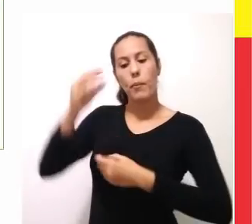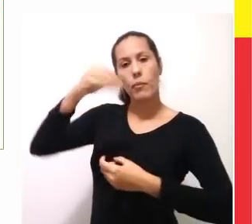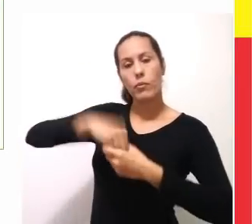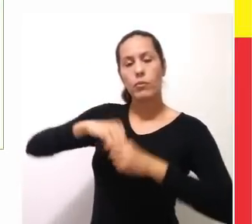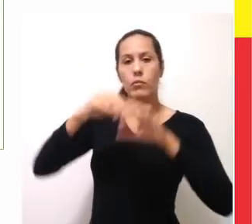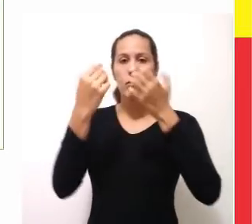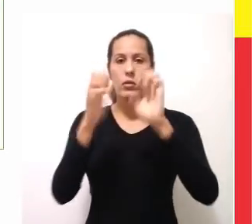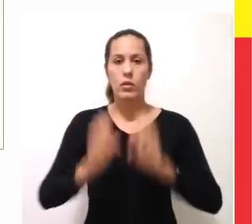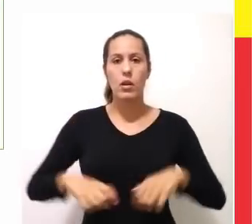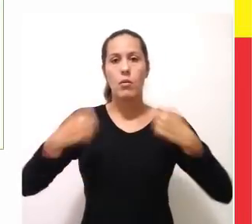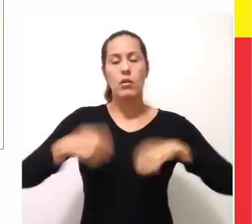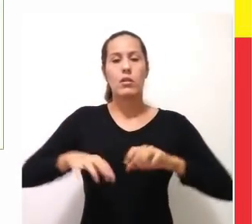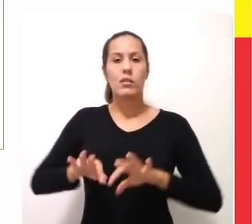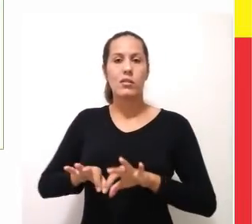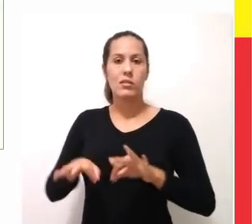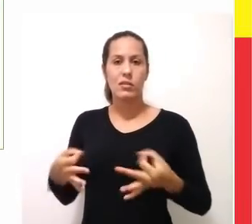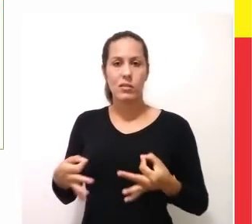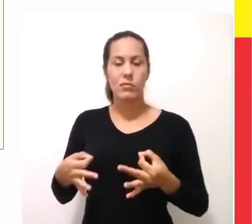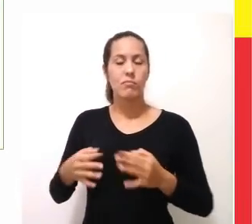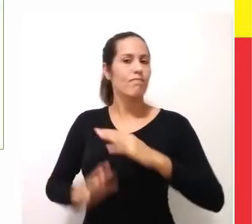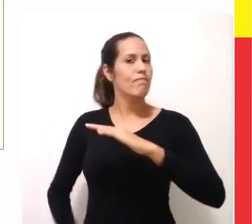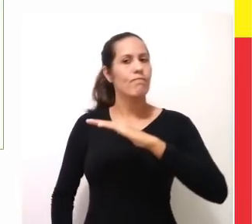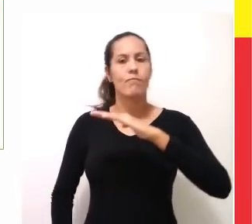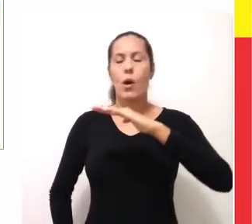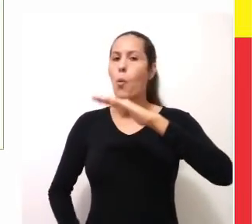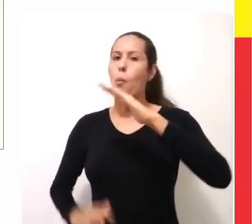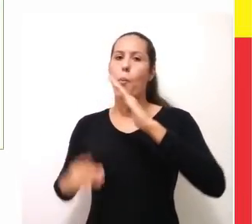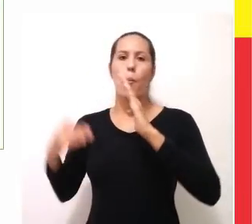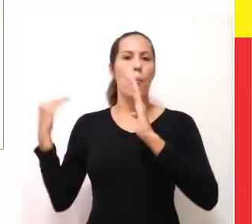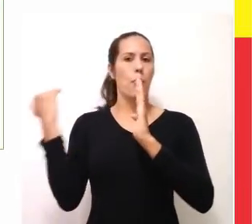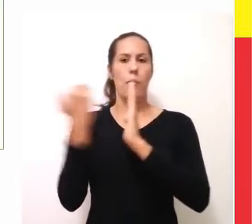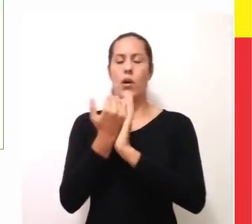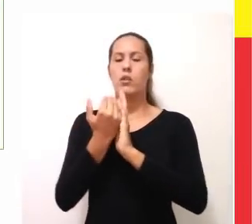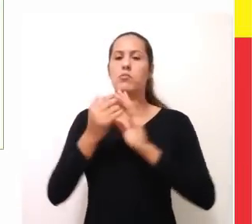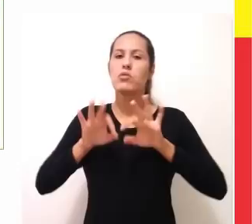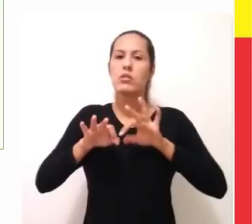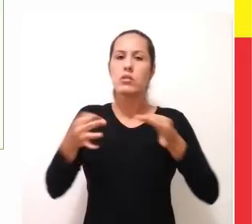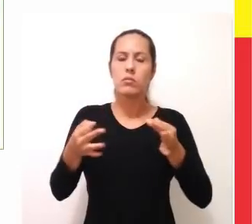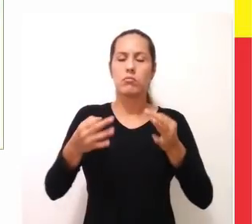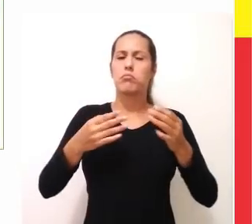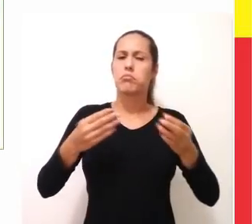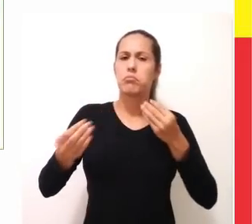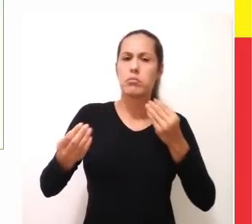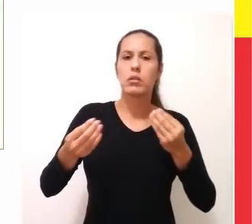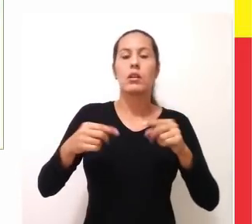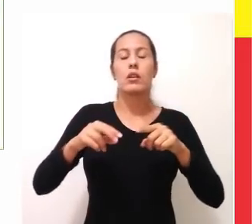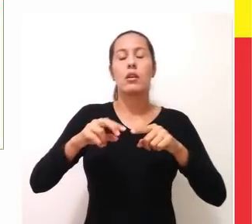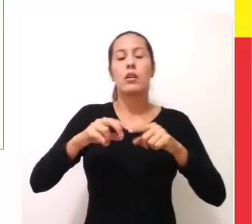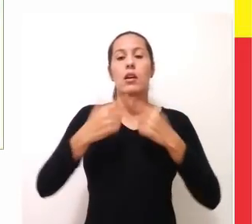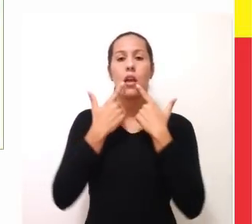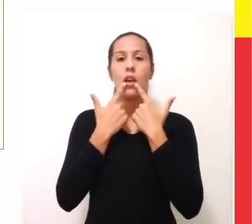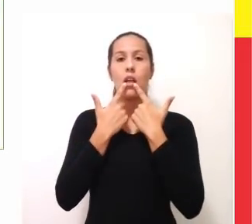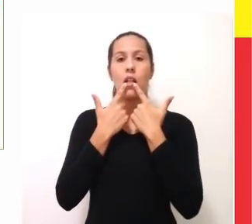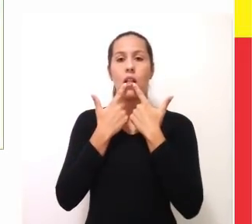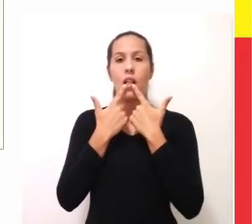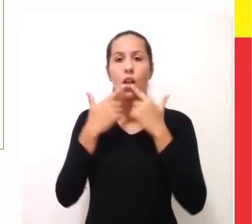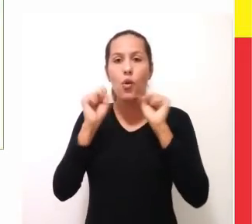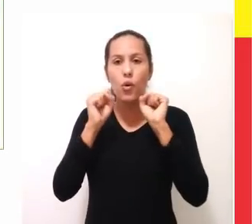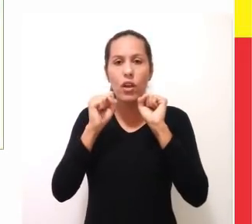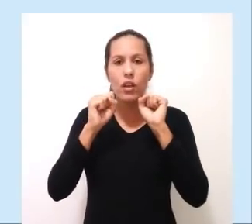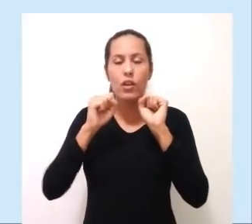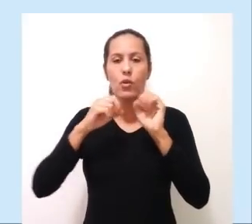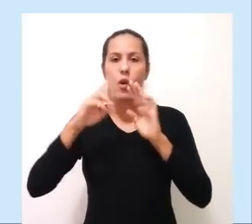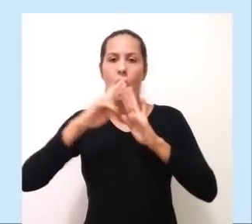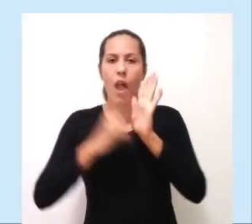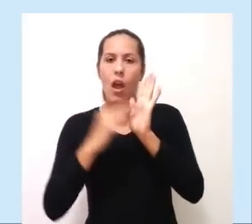empregado em sua estrutura tem de ser simplificado ao máximo e respeitando as regras linguísticas, ou